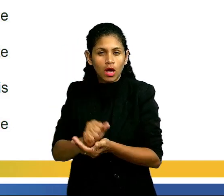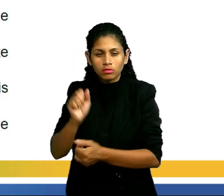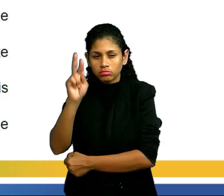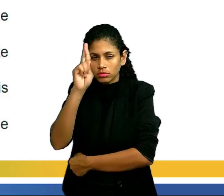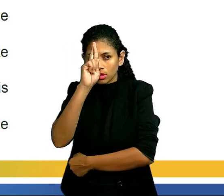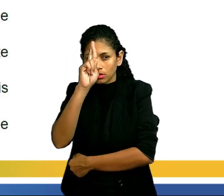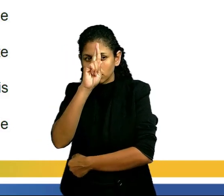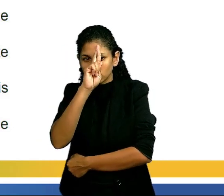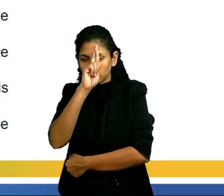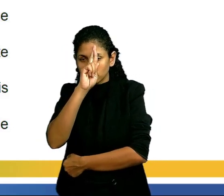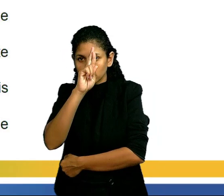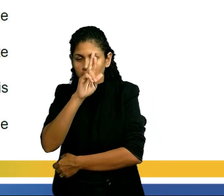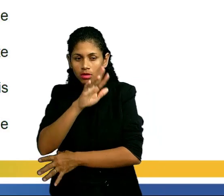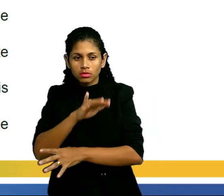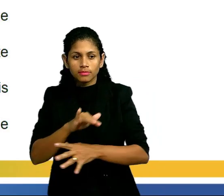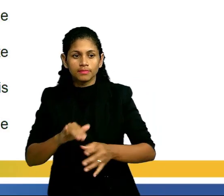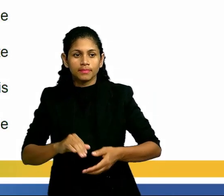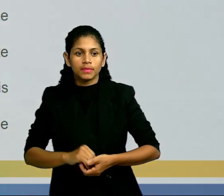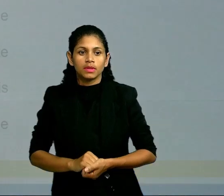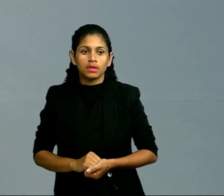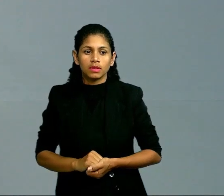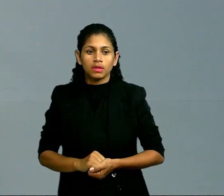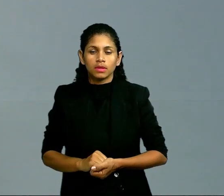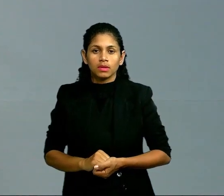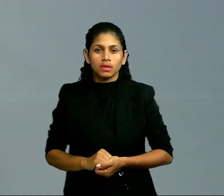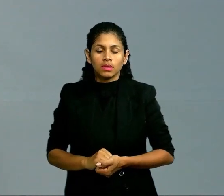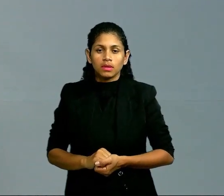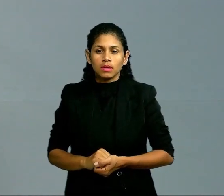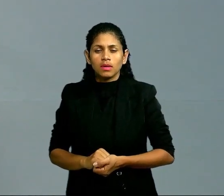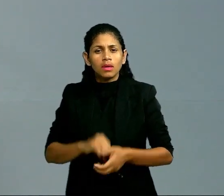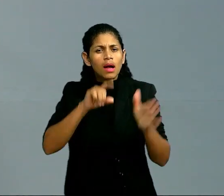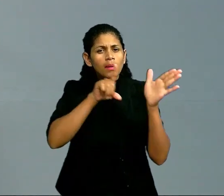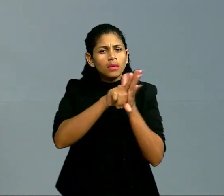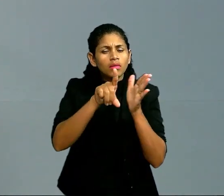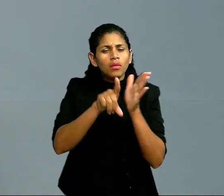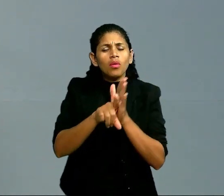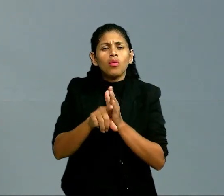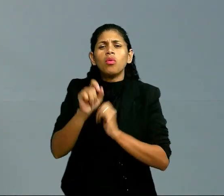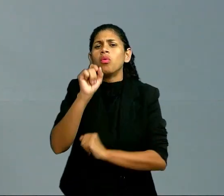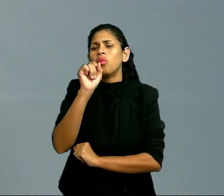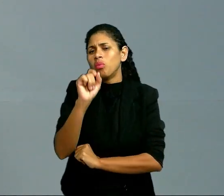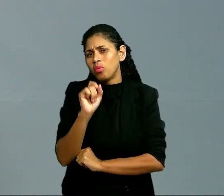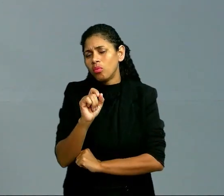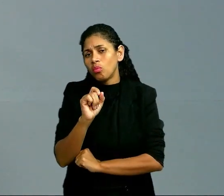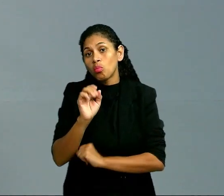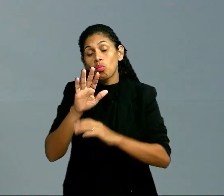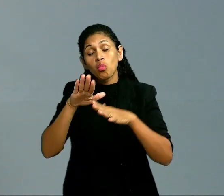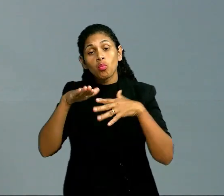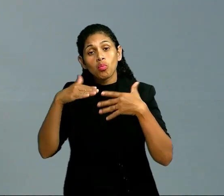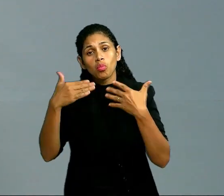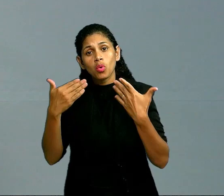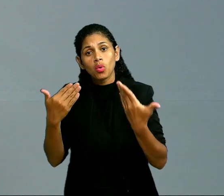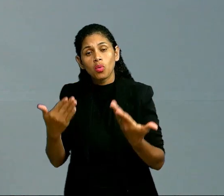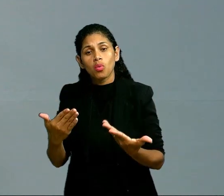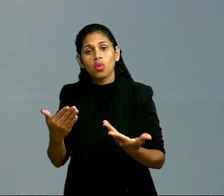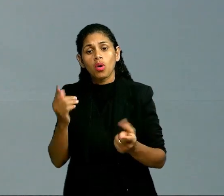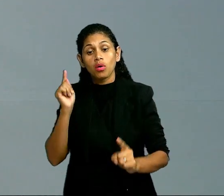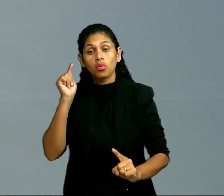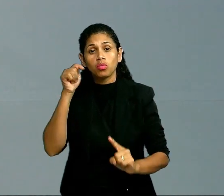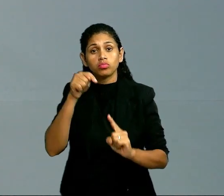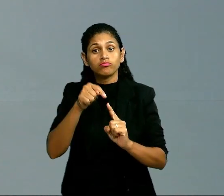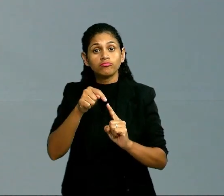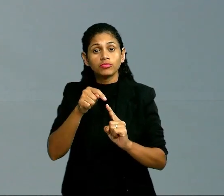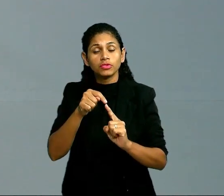eficiente contra o HIV deveria. A minha questão está perguntando qual é a função da vacina com